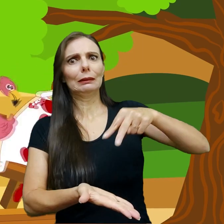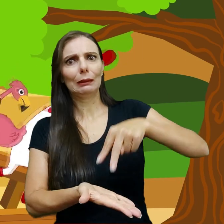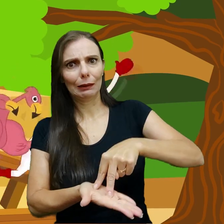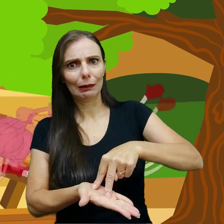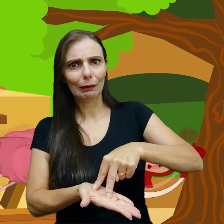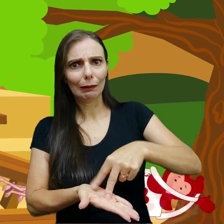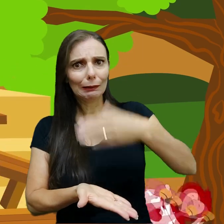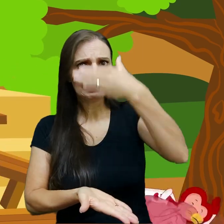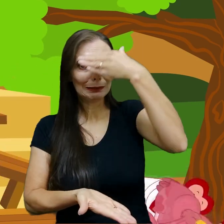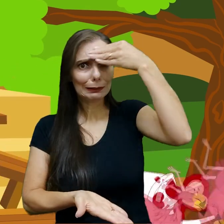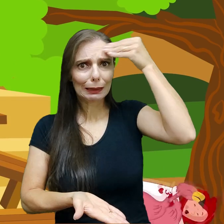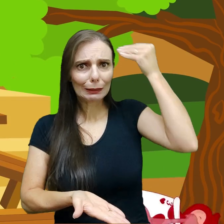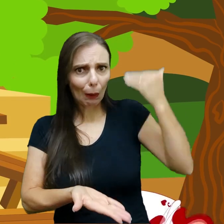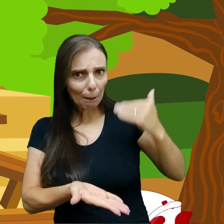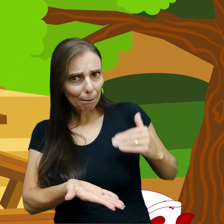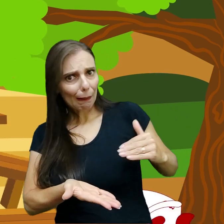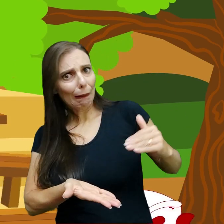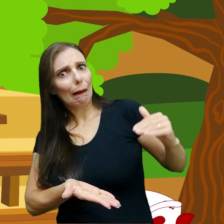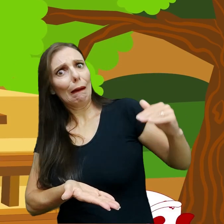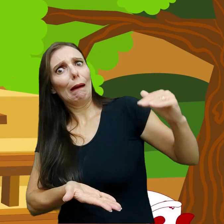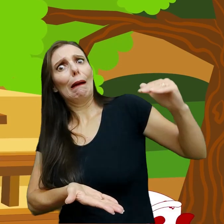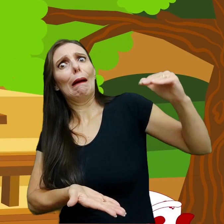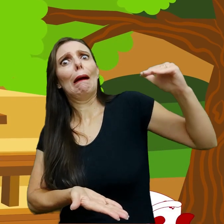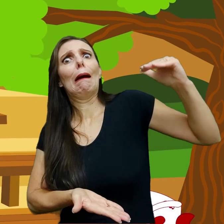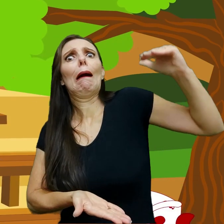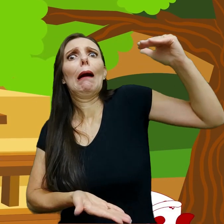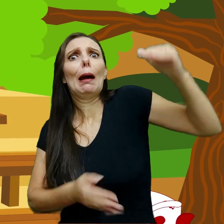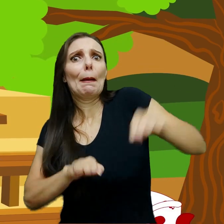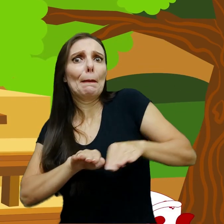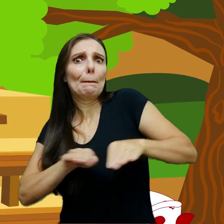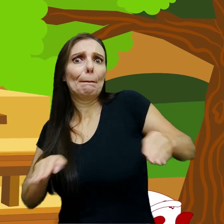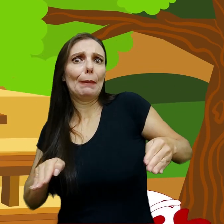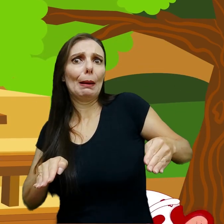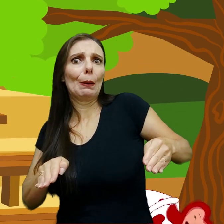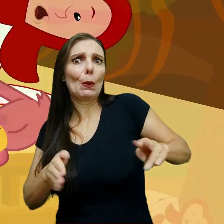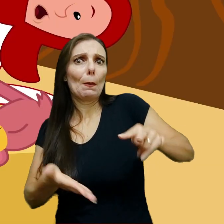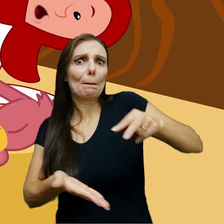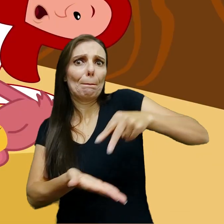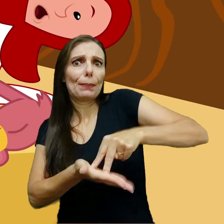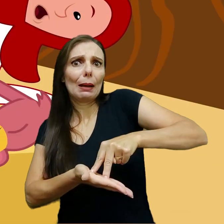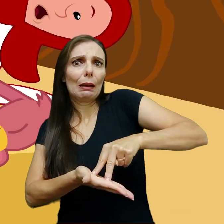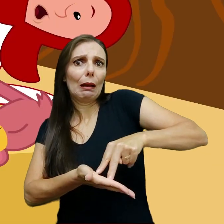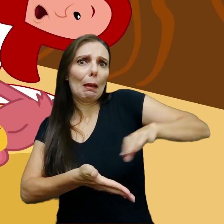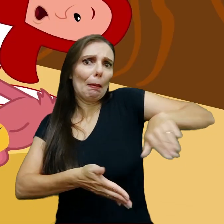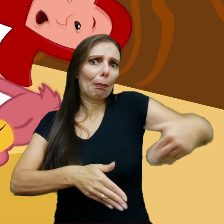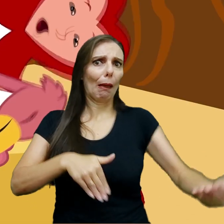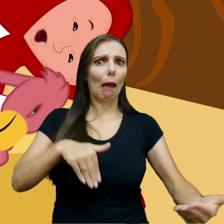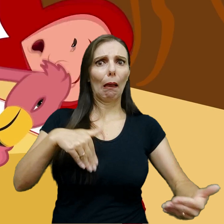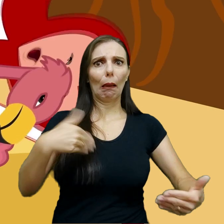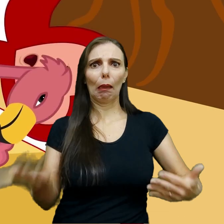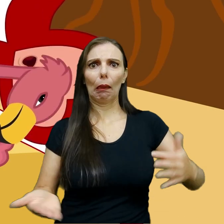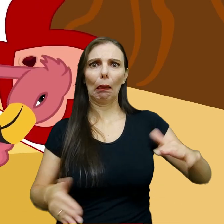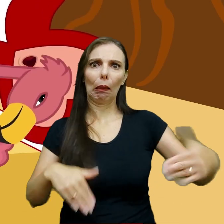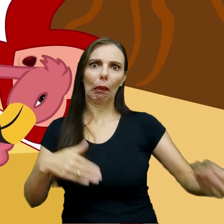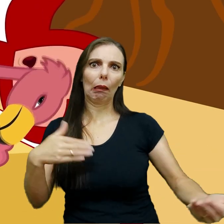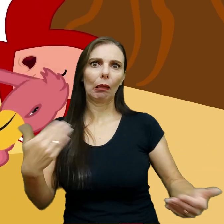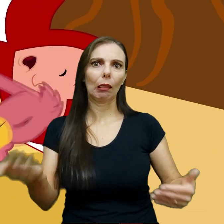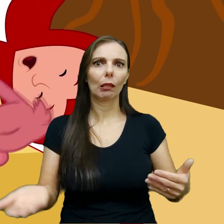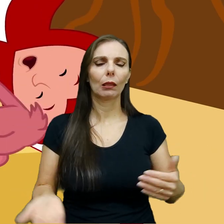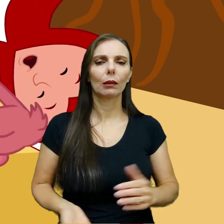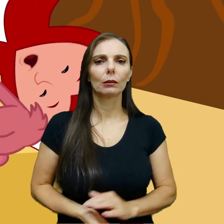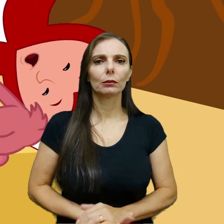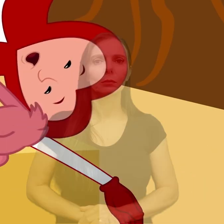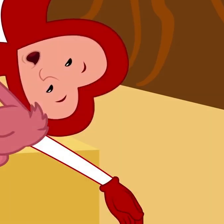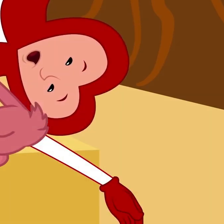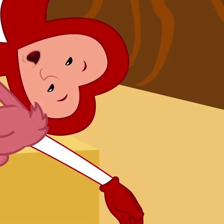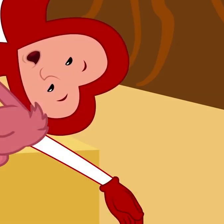se levantou. Esquecendo quão grande ela tinha ficado, o seu vestido engatou no banco, fazendo com que todos os membros do júri caíssem